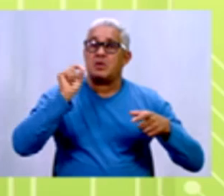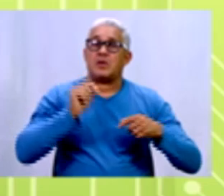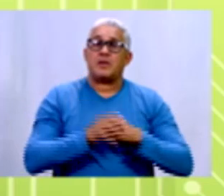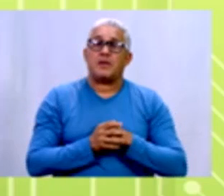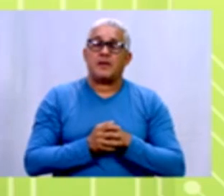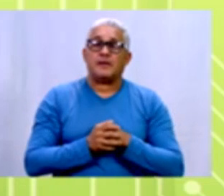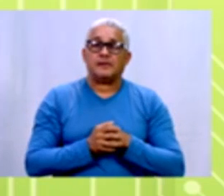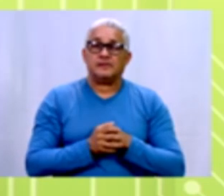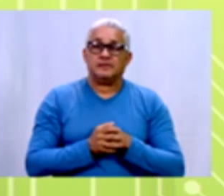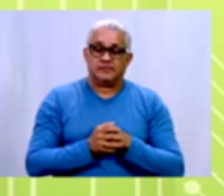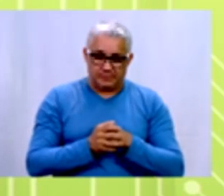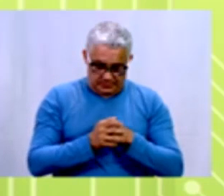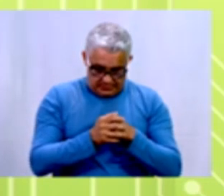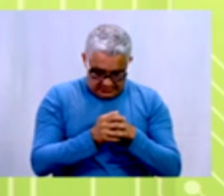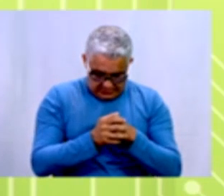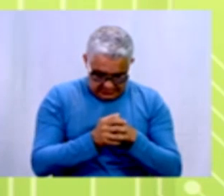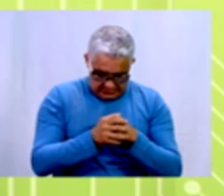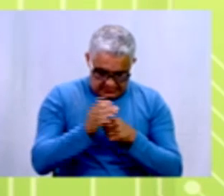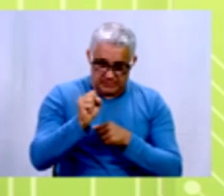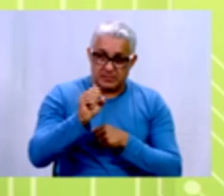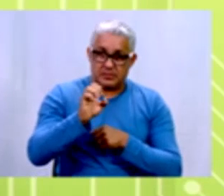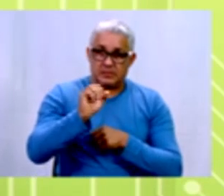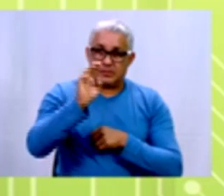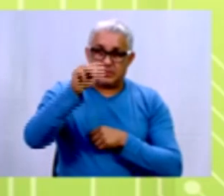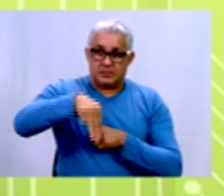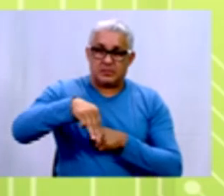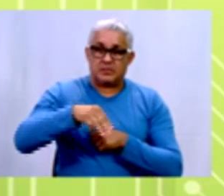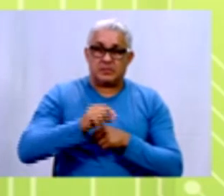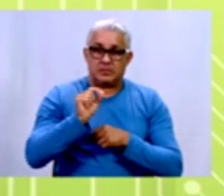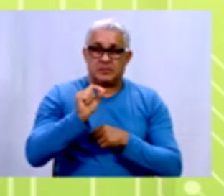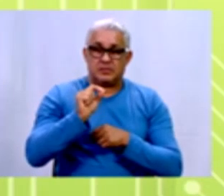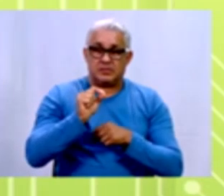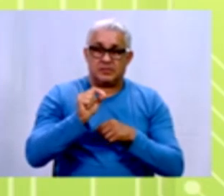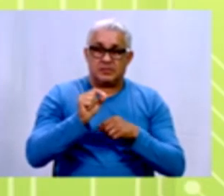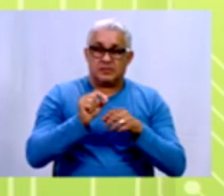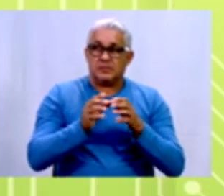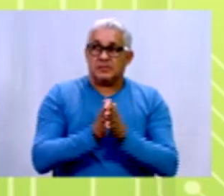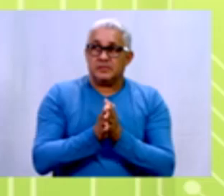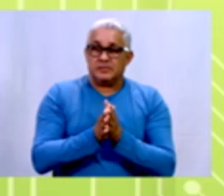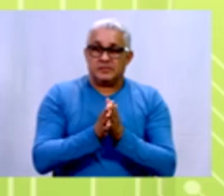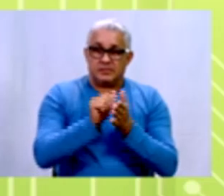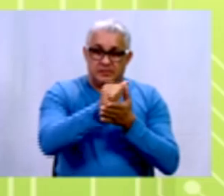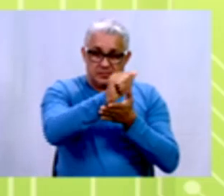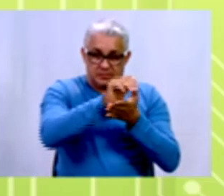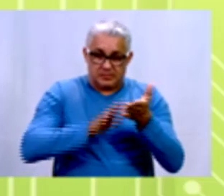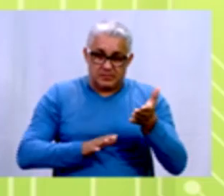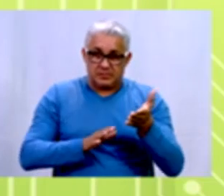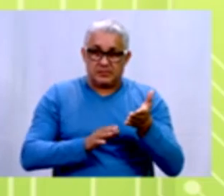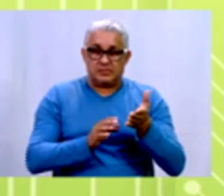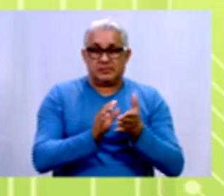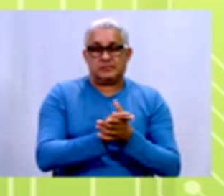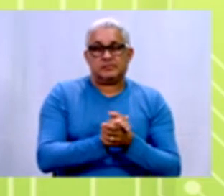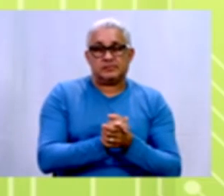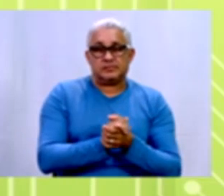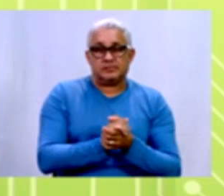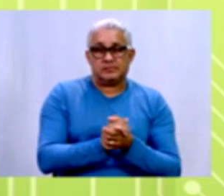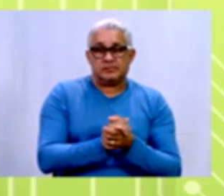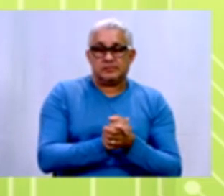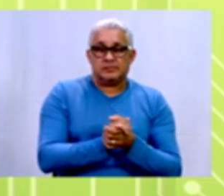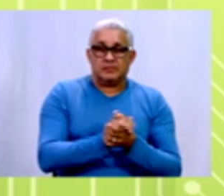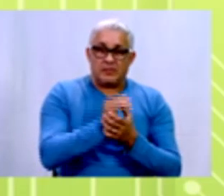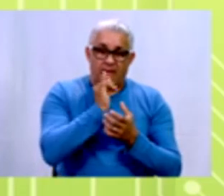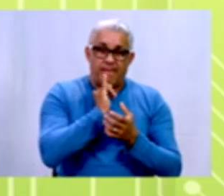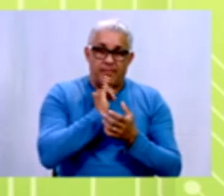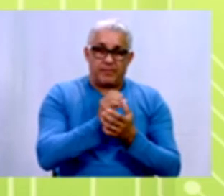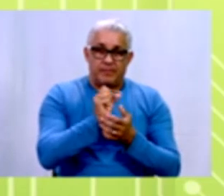Scrum é o particionamento das atividades. Ou seja, ser levado